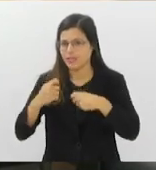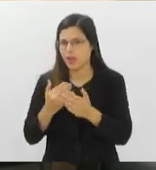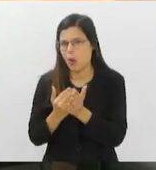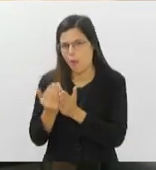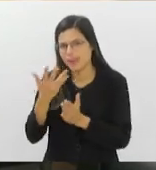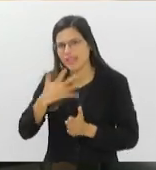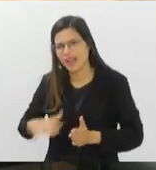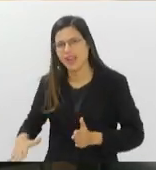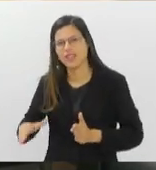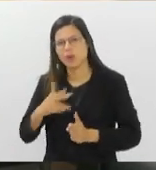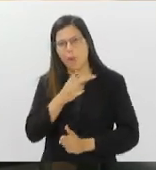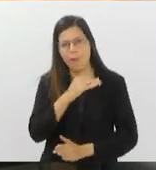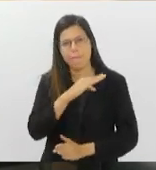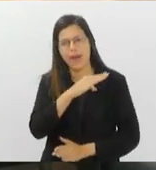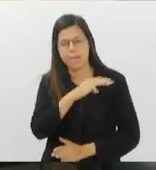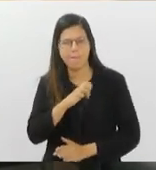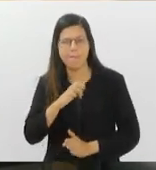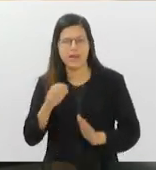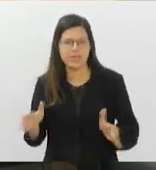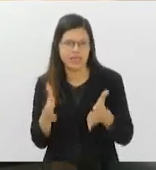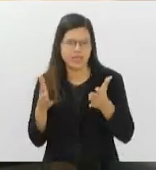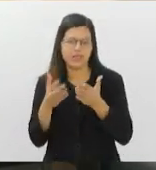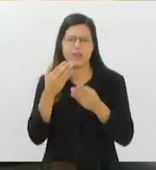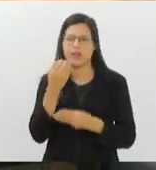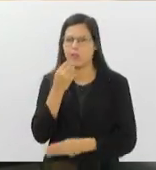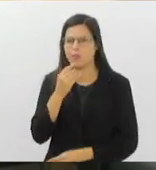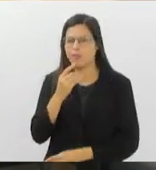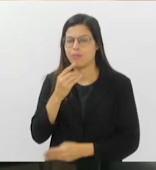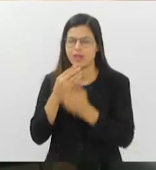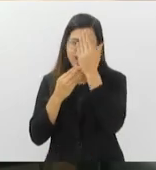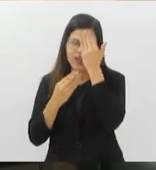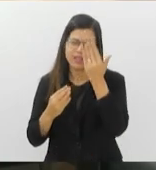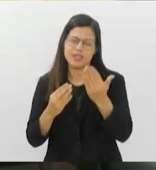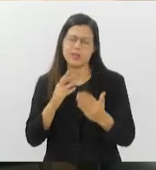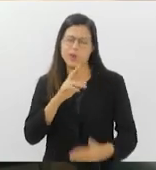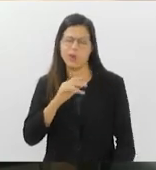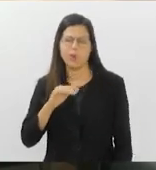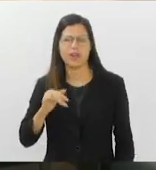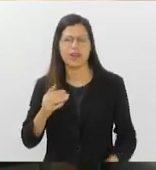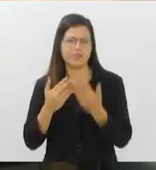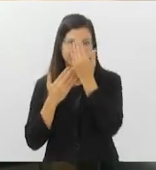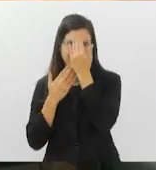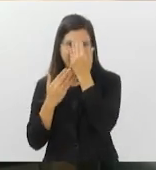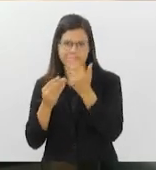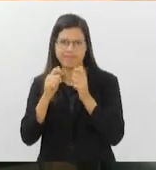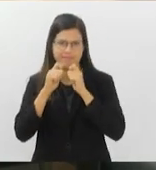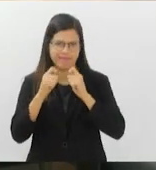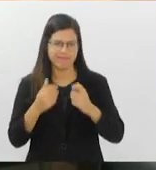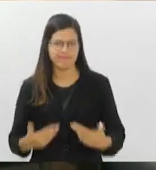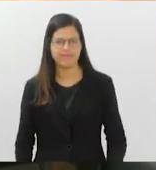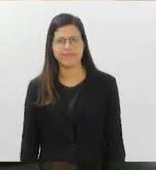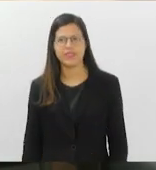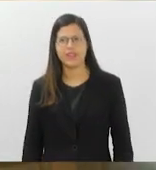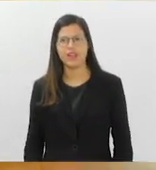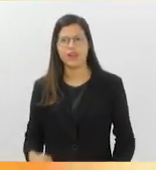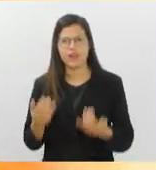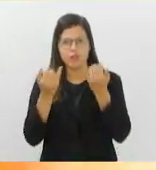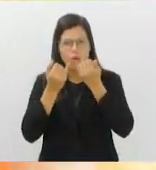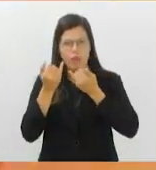incentivando dentro de casa. Obrigado, Rui, bom dia para você, agradece aí a nossa entrevistada. Vamos ao nosso giro de notícias de